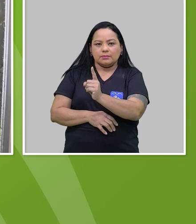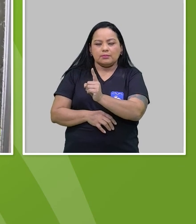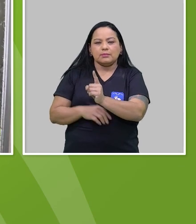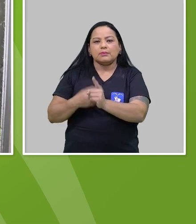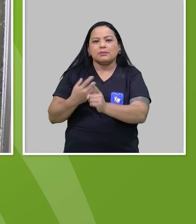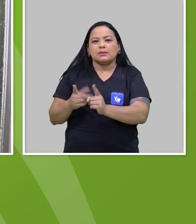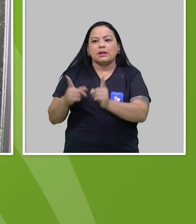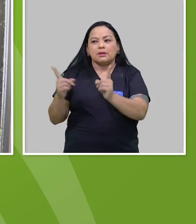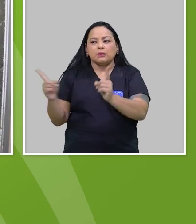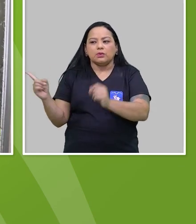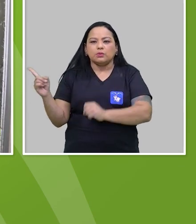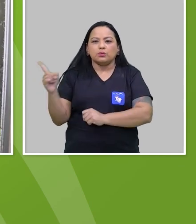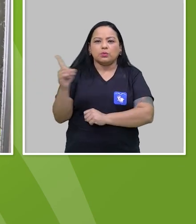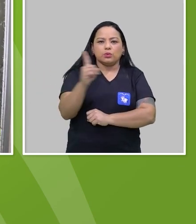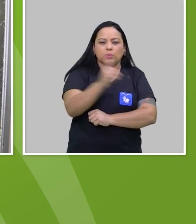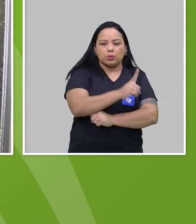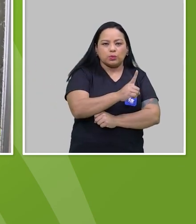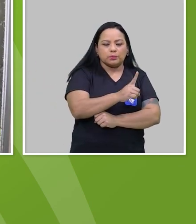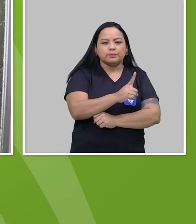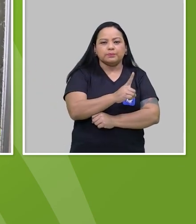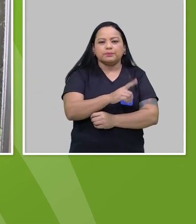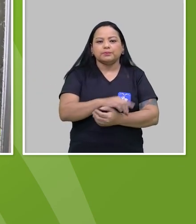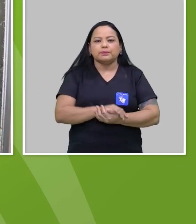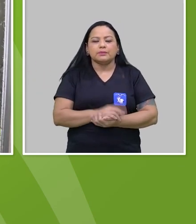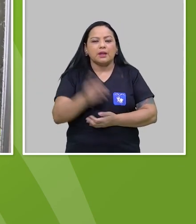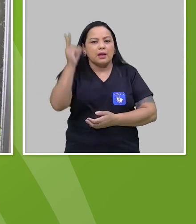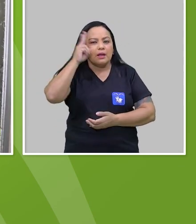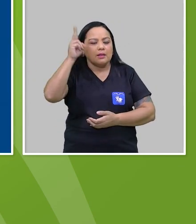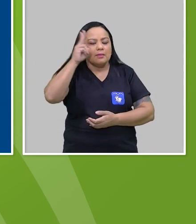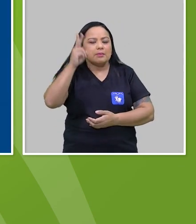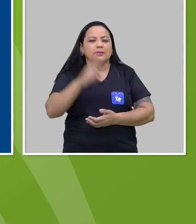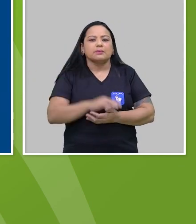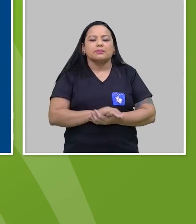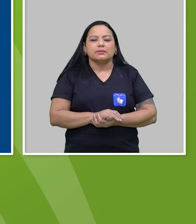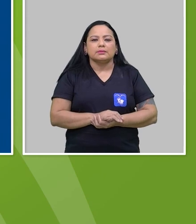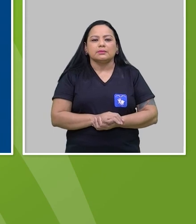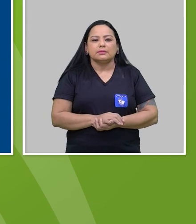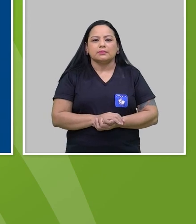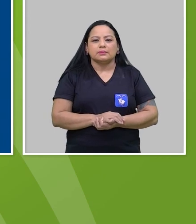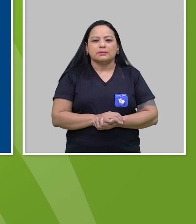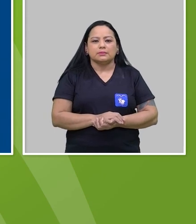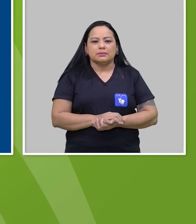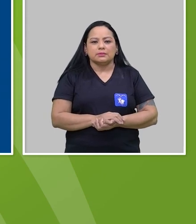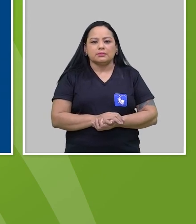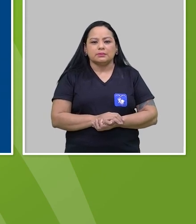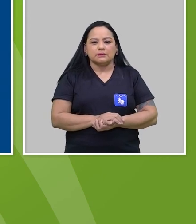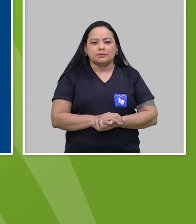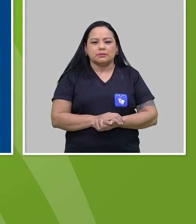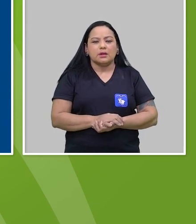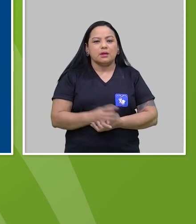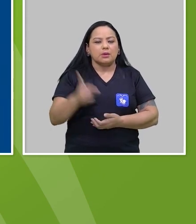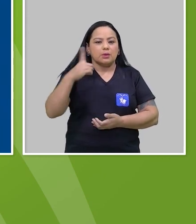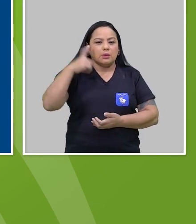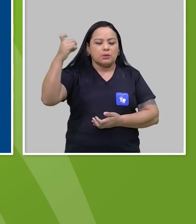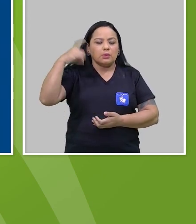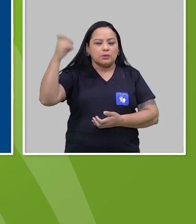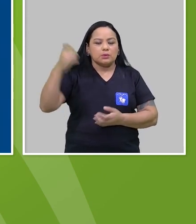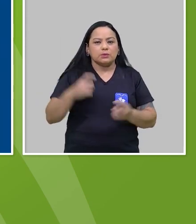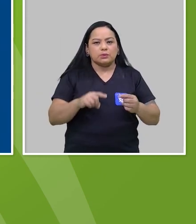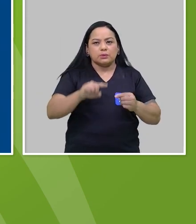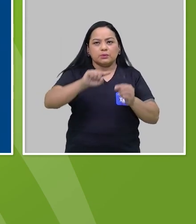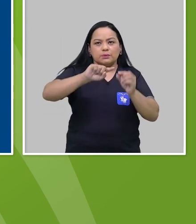e ele volta. Olha só, vamos lembrar aqui um pouquinho. Então, olha só, o som, não é? Ele